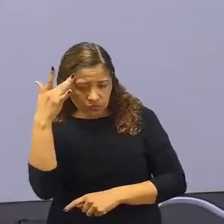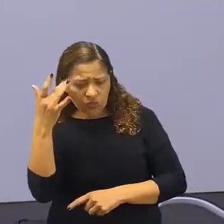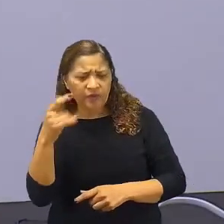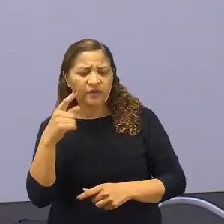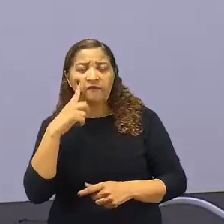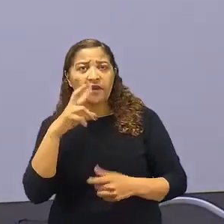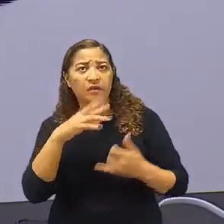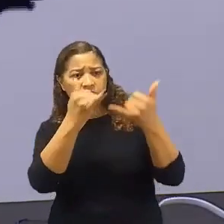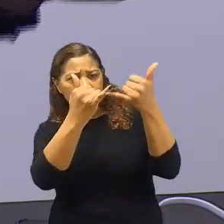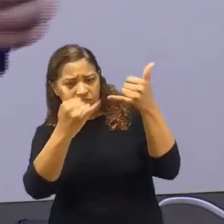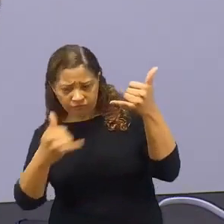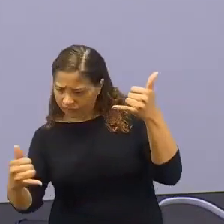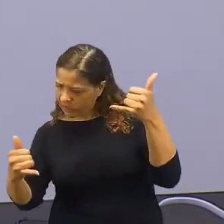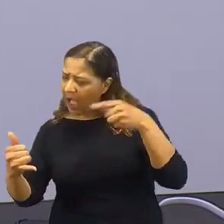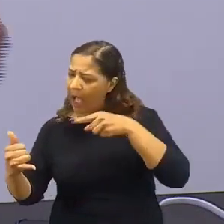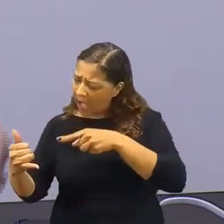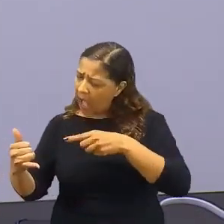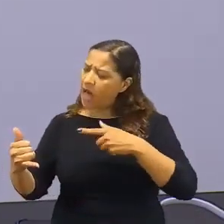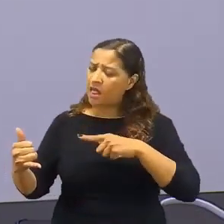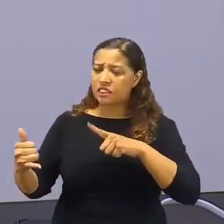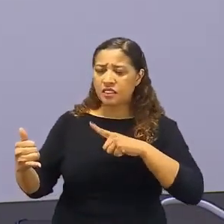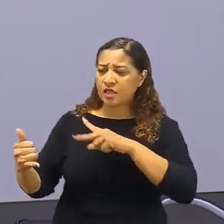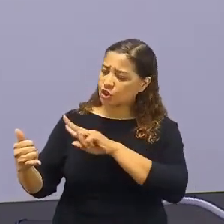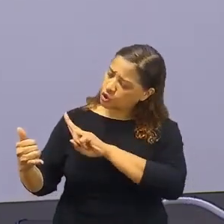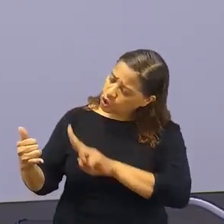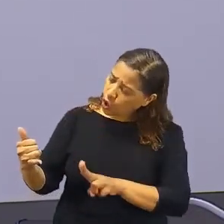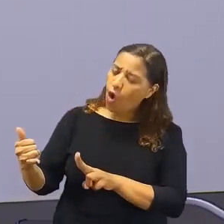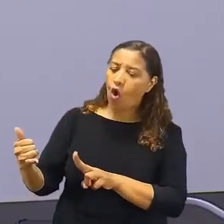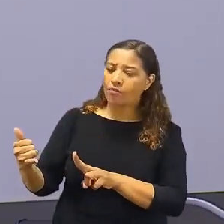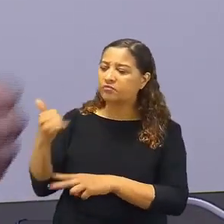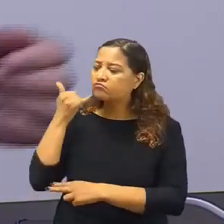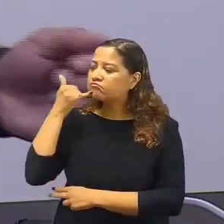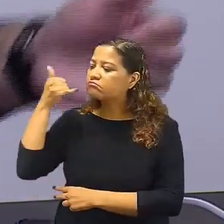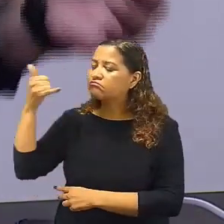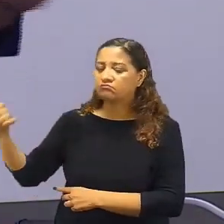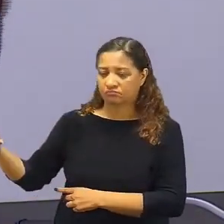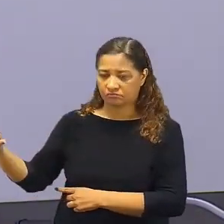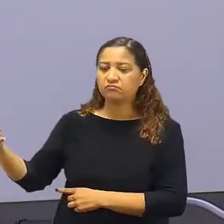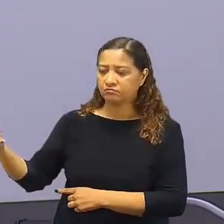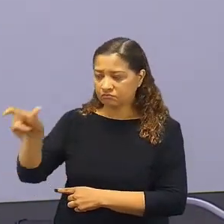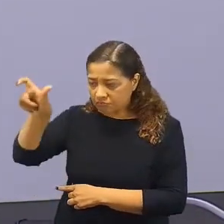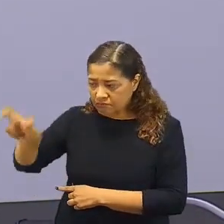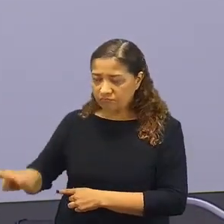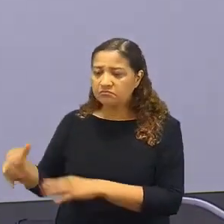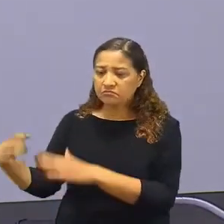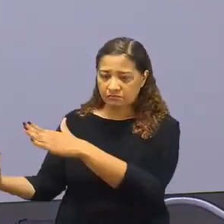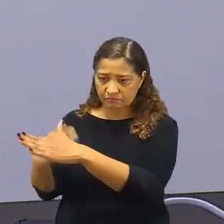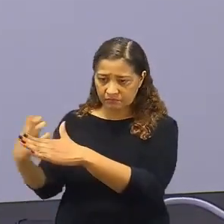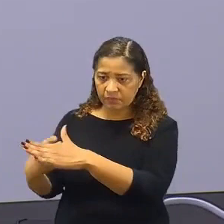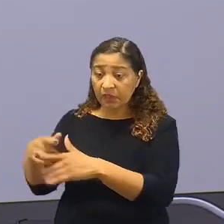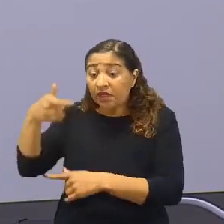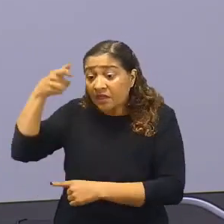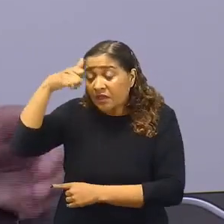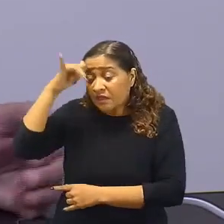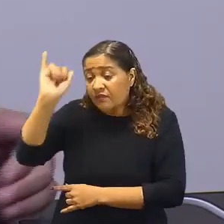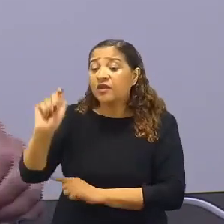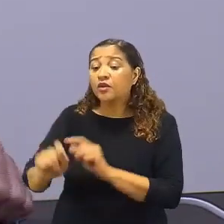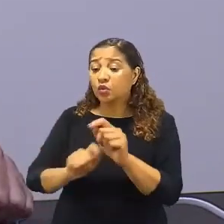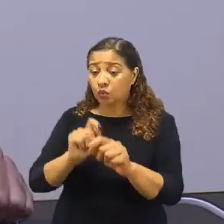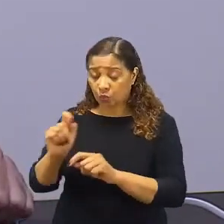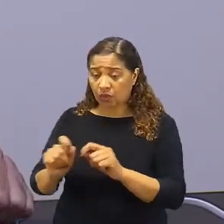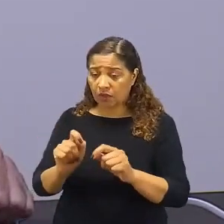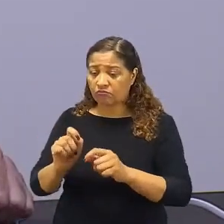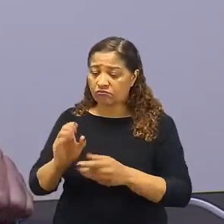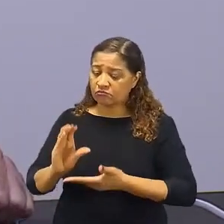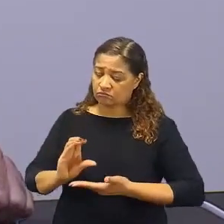Só liga para a Celesc tem o banco de dados de todas as empresas, e evitando assim até o desperdício do dinheiro